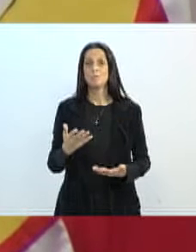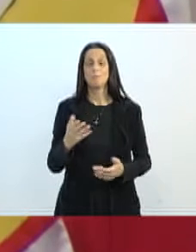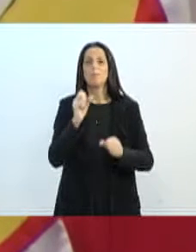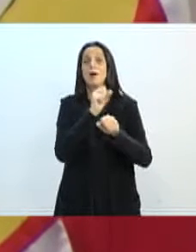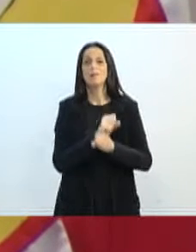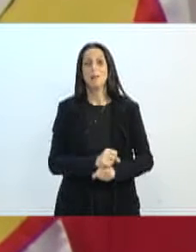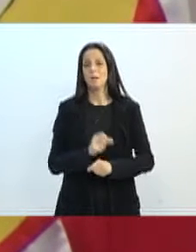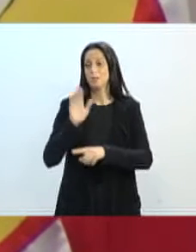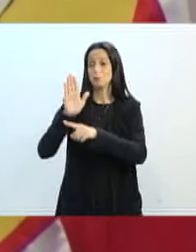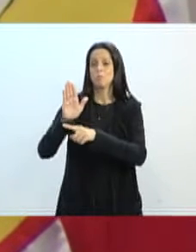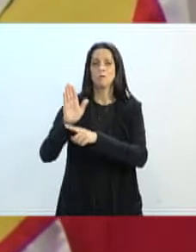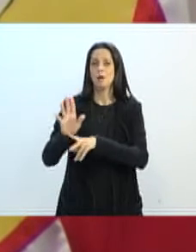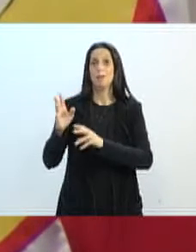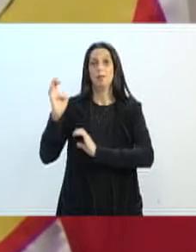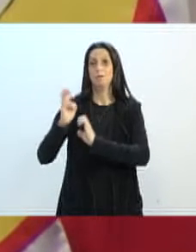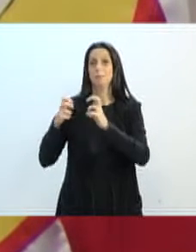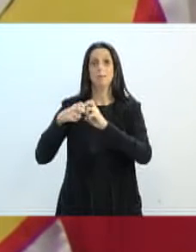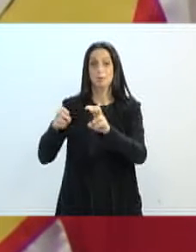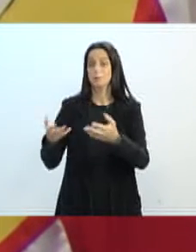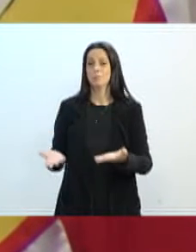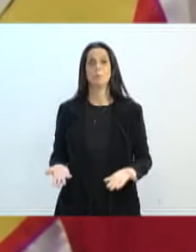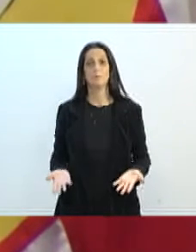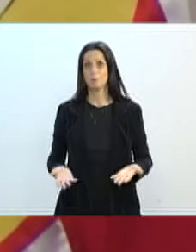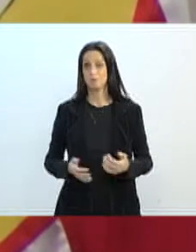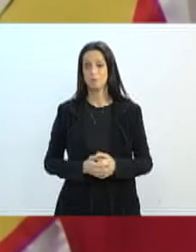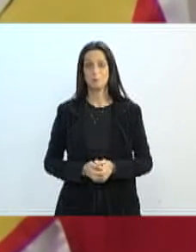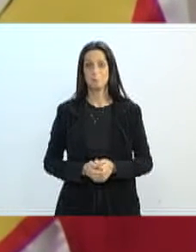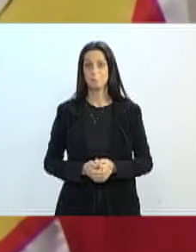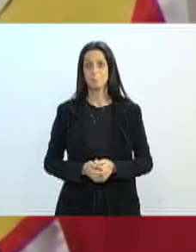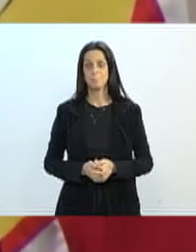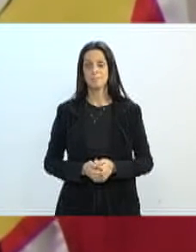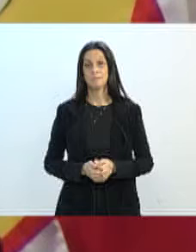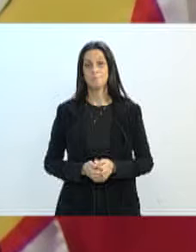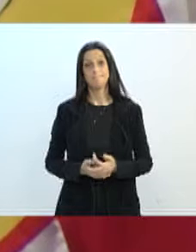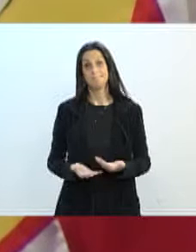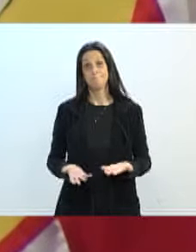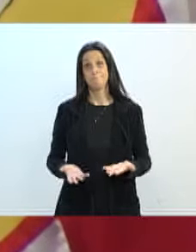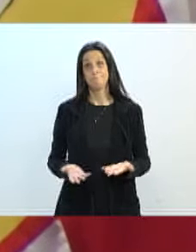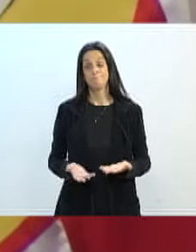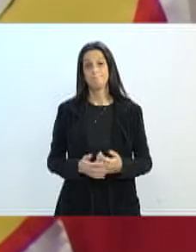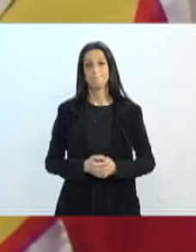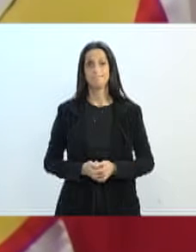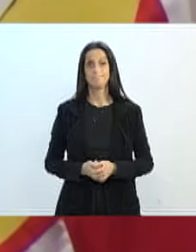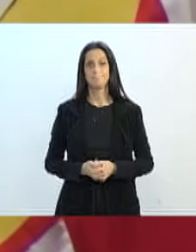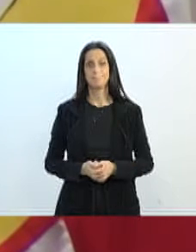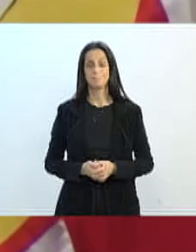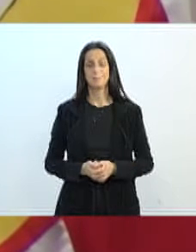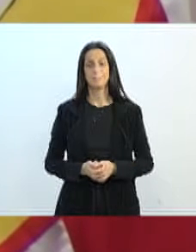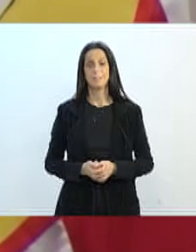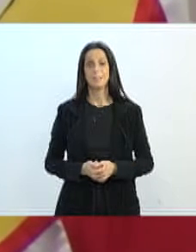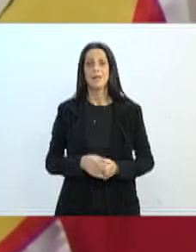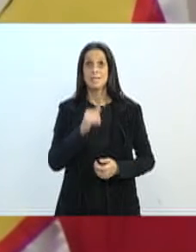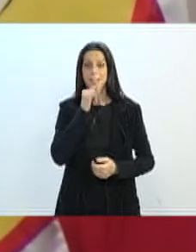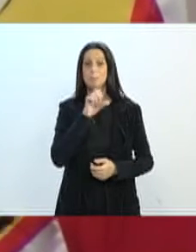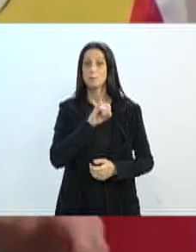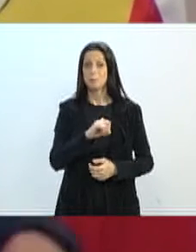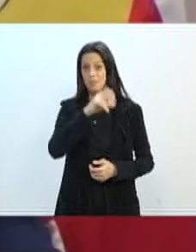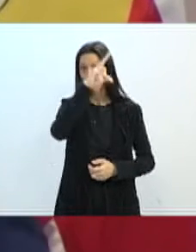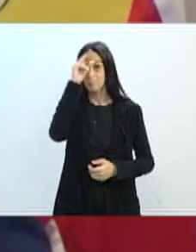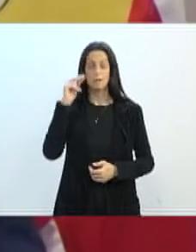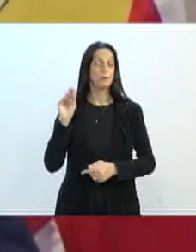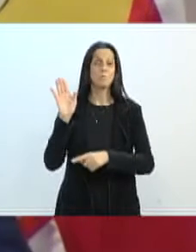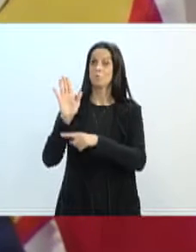no transporte coletivo aqui no nosso município. Como, na realidade, é o que acontece na